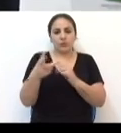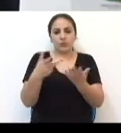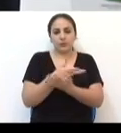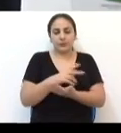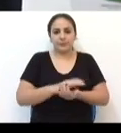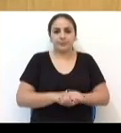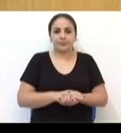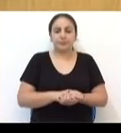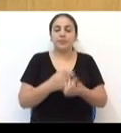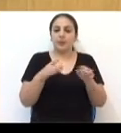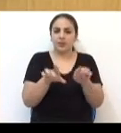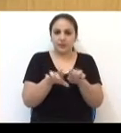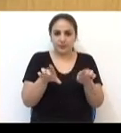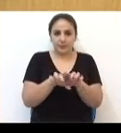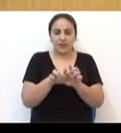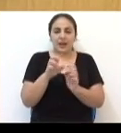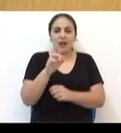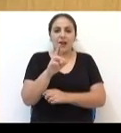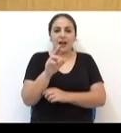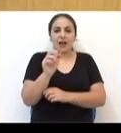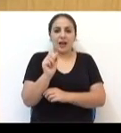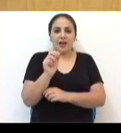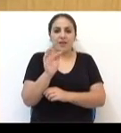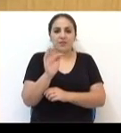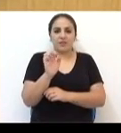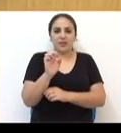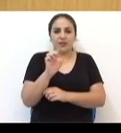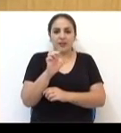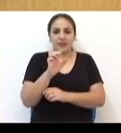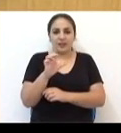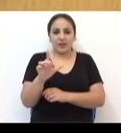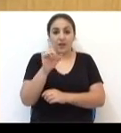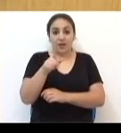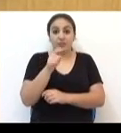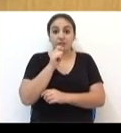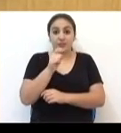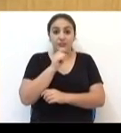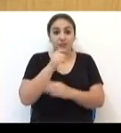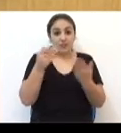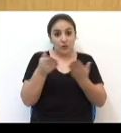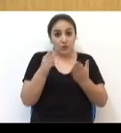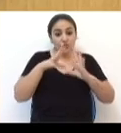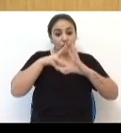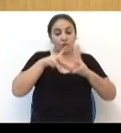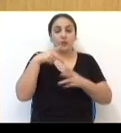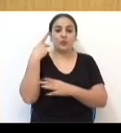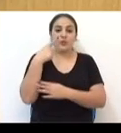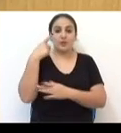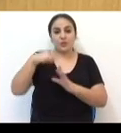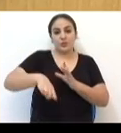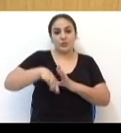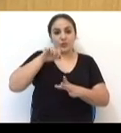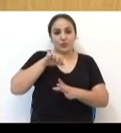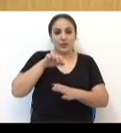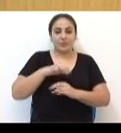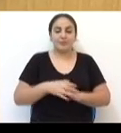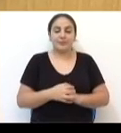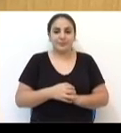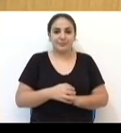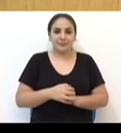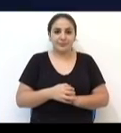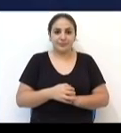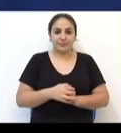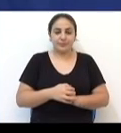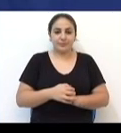possa acontecer. E ainda, Rafael Colucci é o entrevistado de hoje da série com os 21 eleitos ao Parlamento